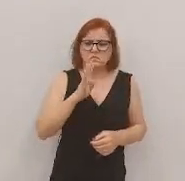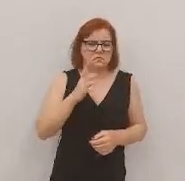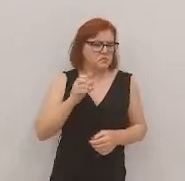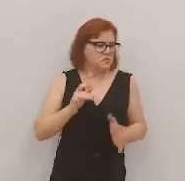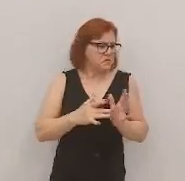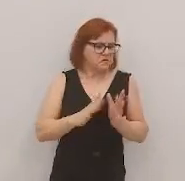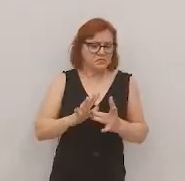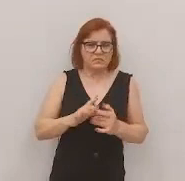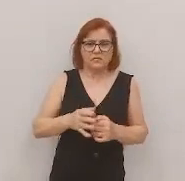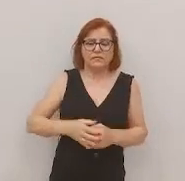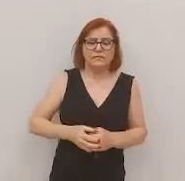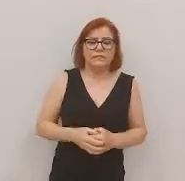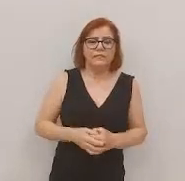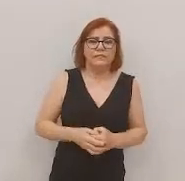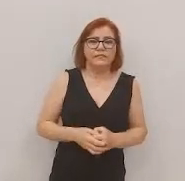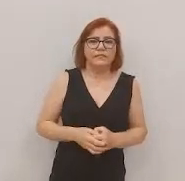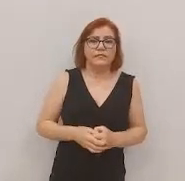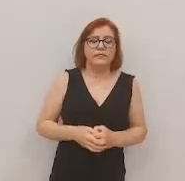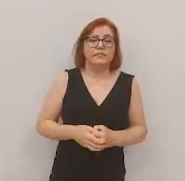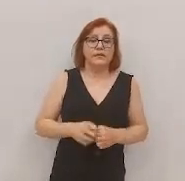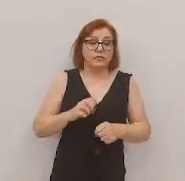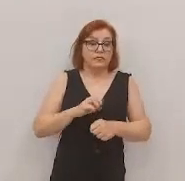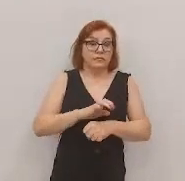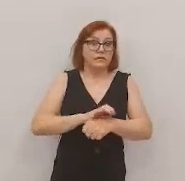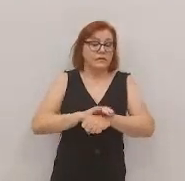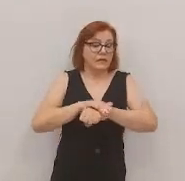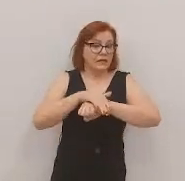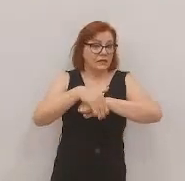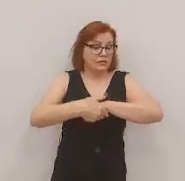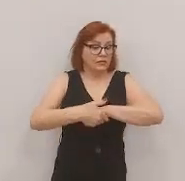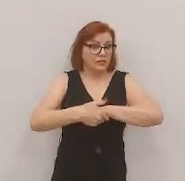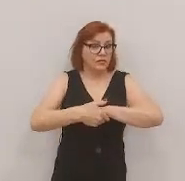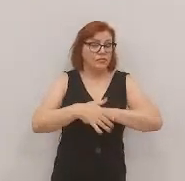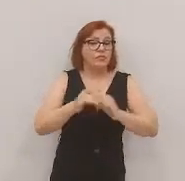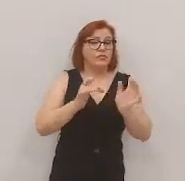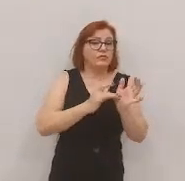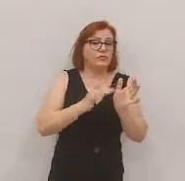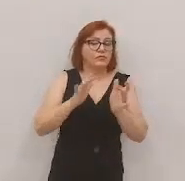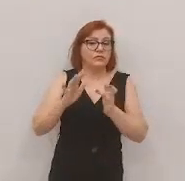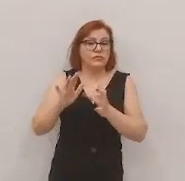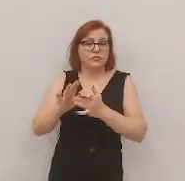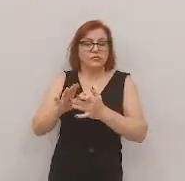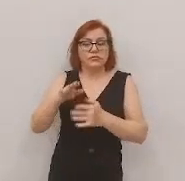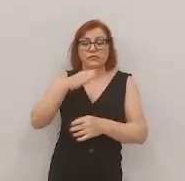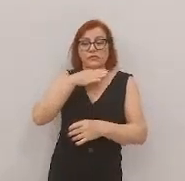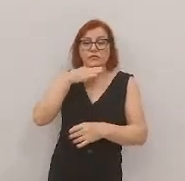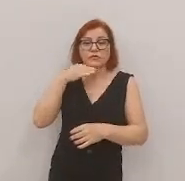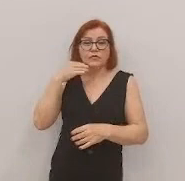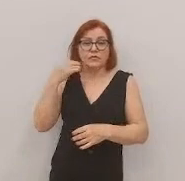ali, né, no sinédrio, tudo, de manhã ele seria morto.